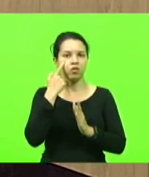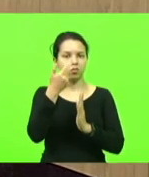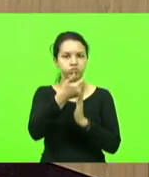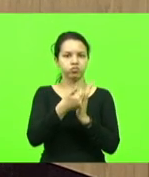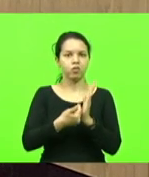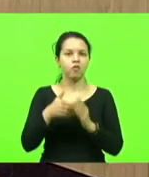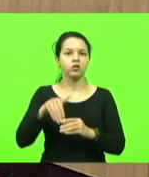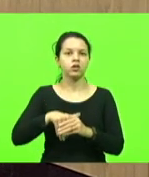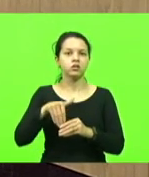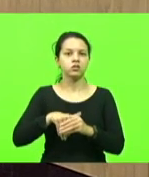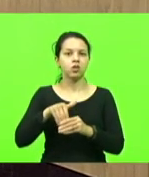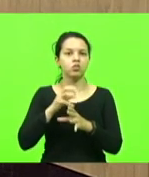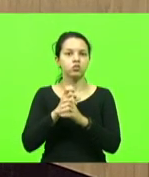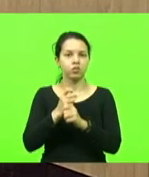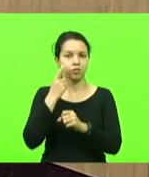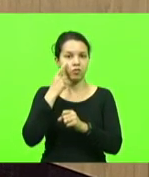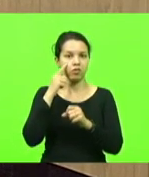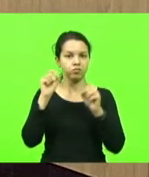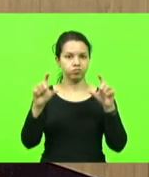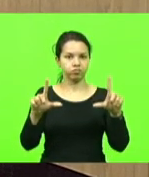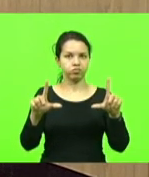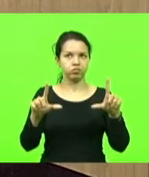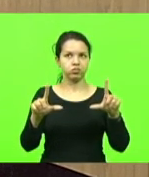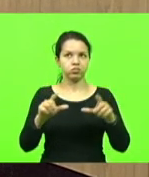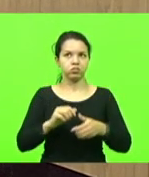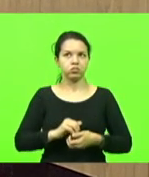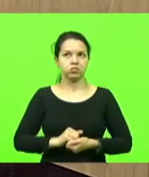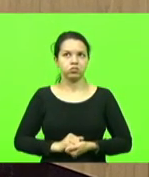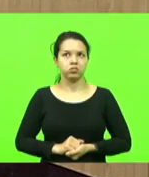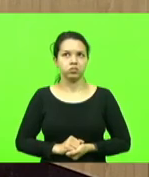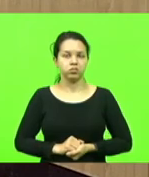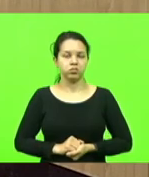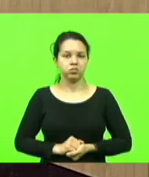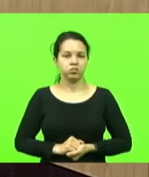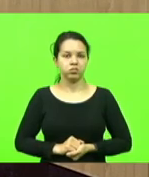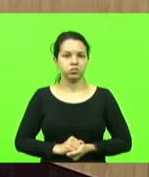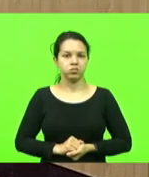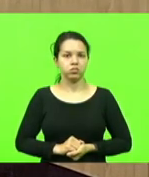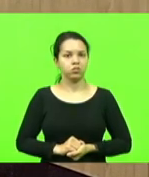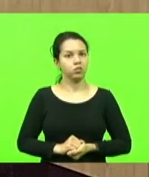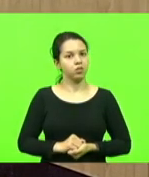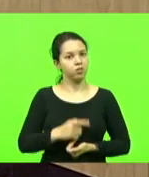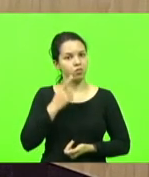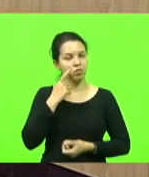entender. Eles só precisam fazer a computação agora do que foi virtual, que nós não temos no extrato.